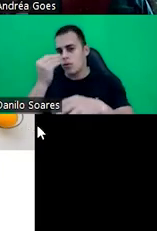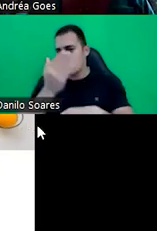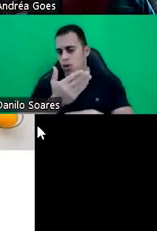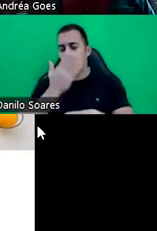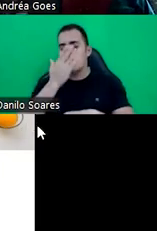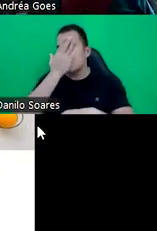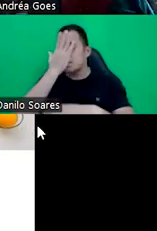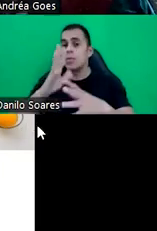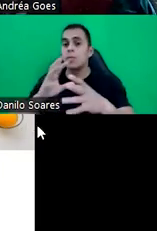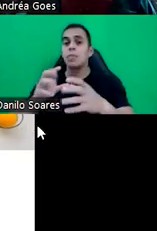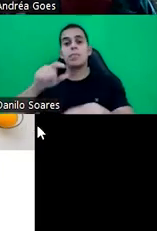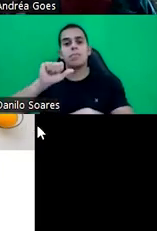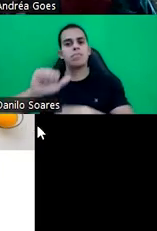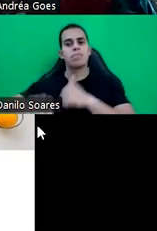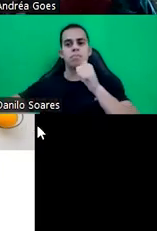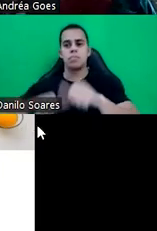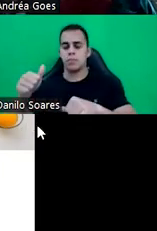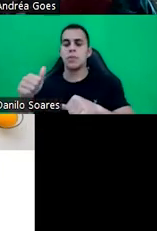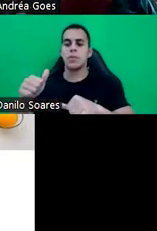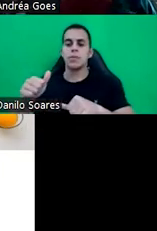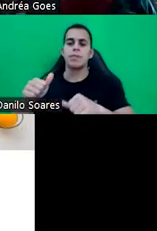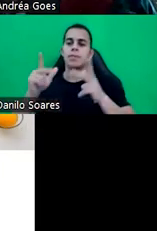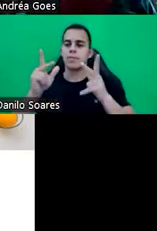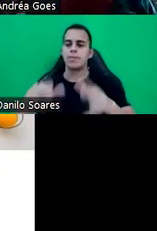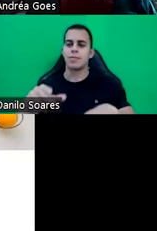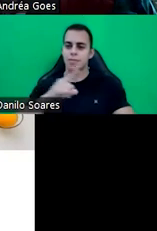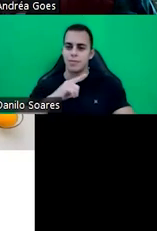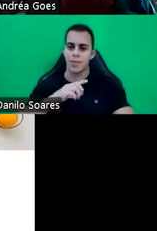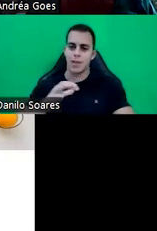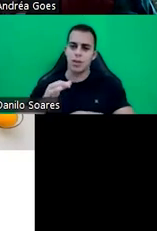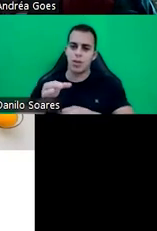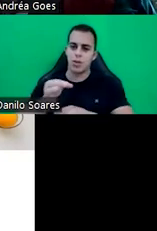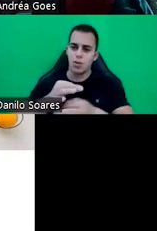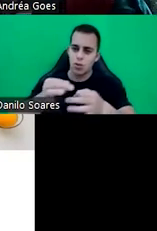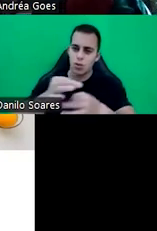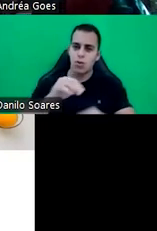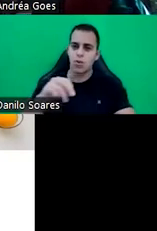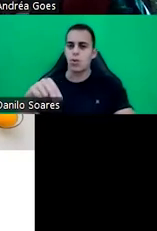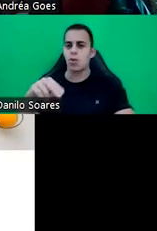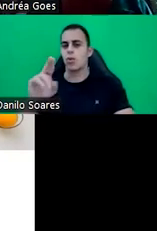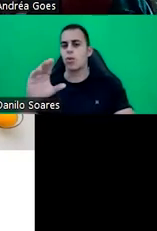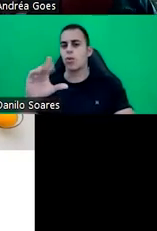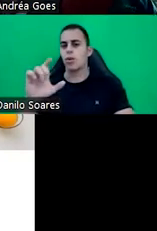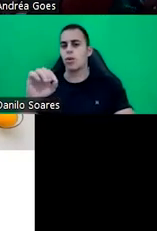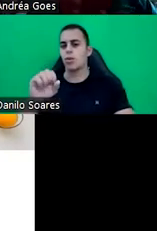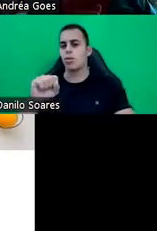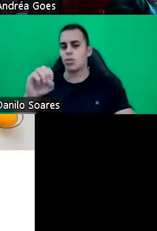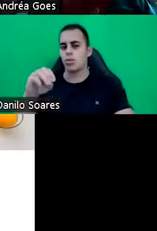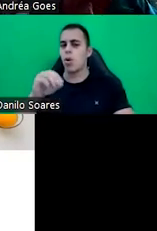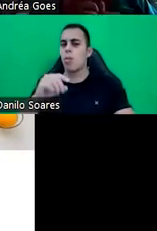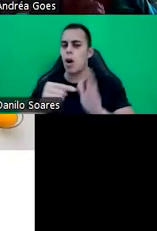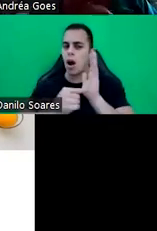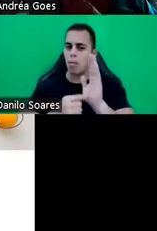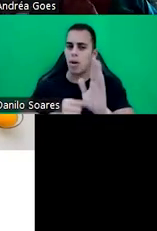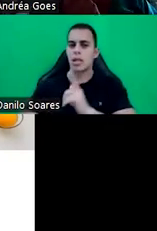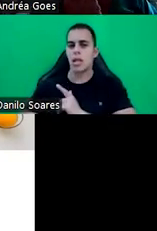nesse formato, e isso significa, olha aqui, já os nucleossomos aparecendo aqui mais à direita, e aí isso significa que a